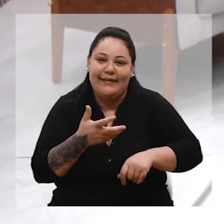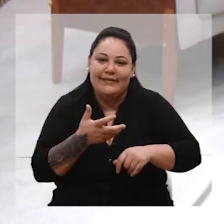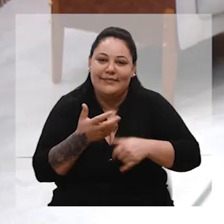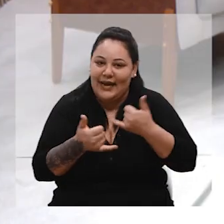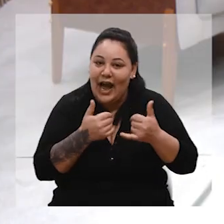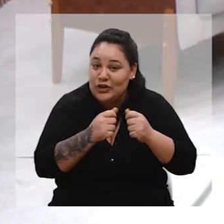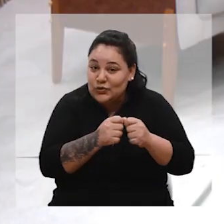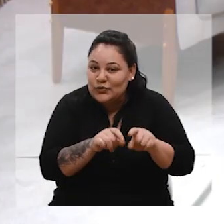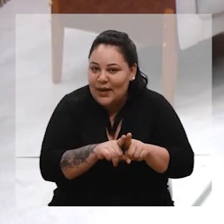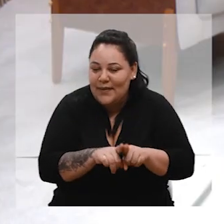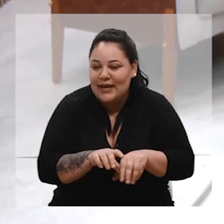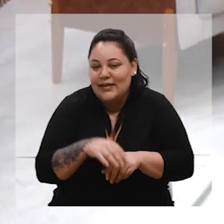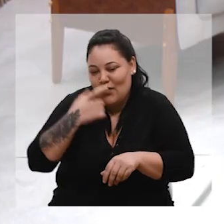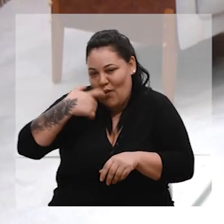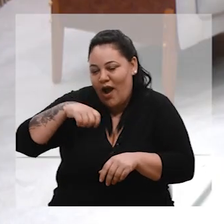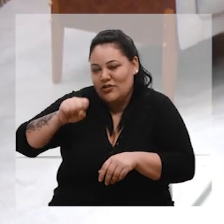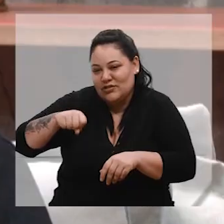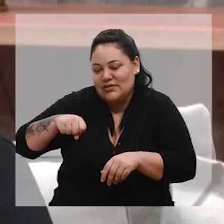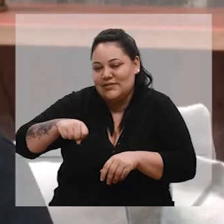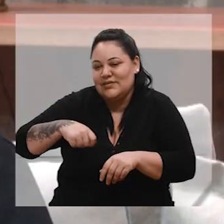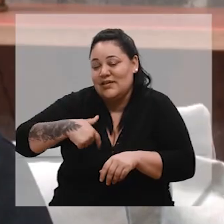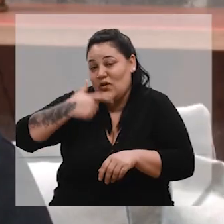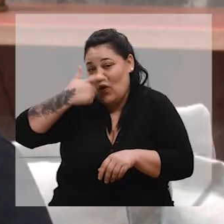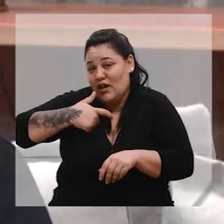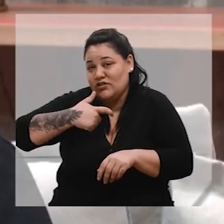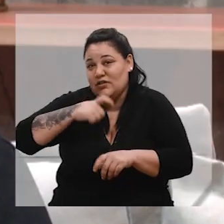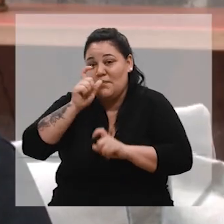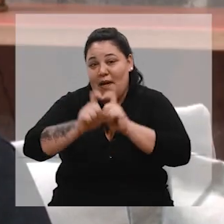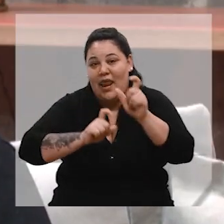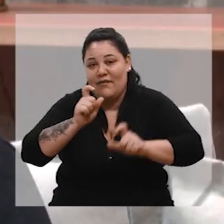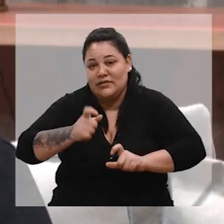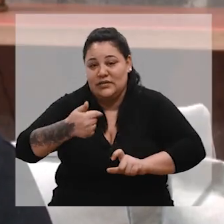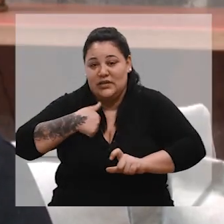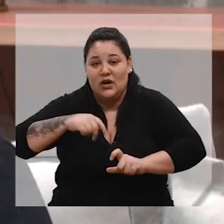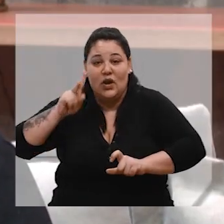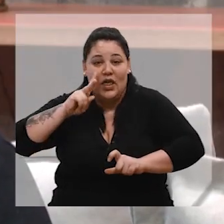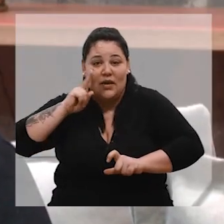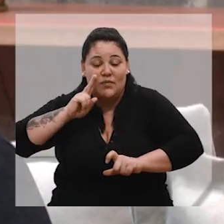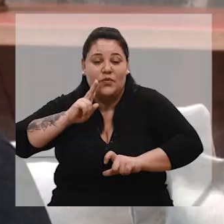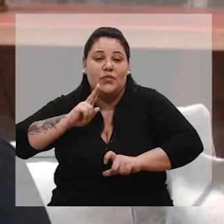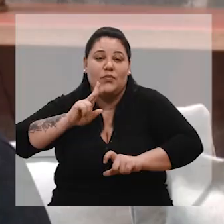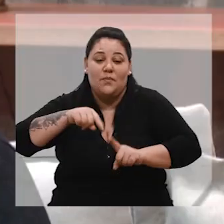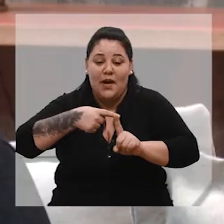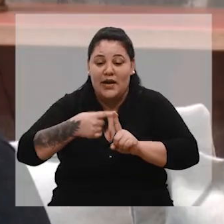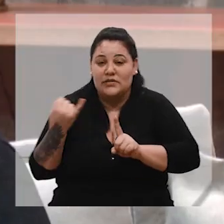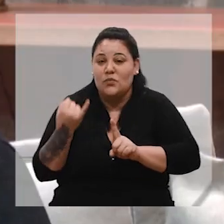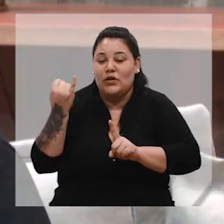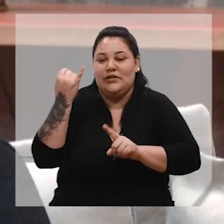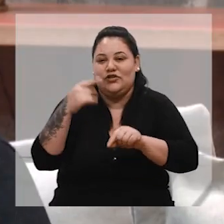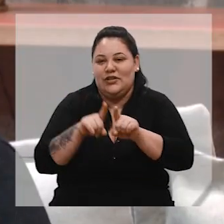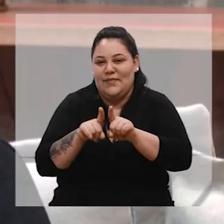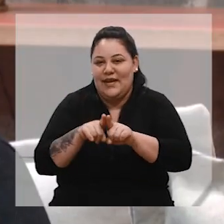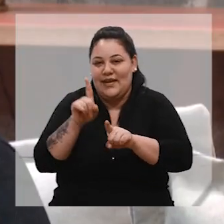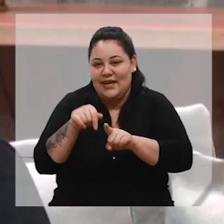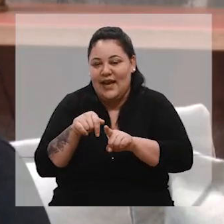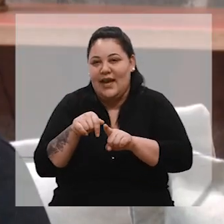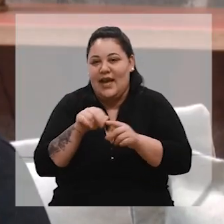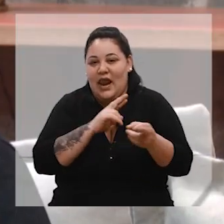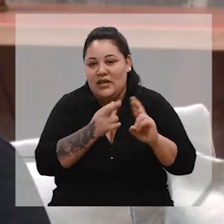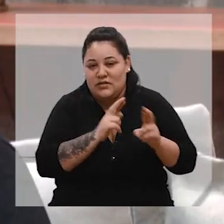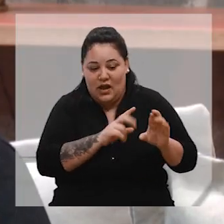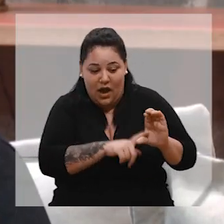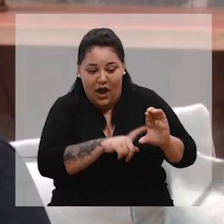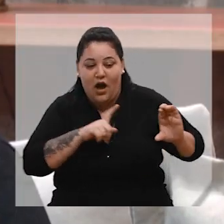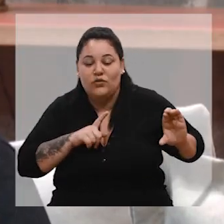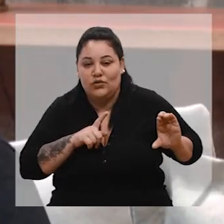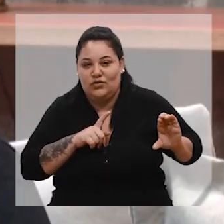brincar junto. Então eu acho que é isso, né? E eu acho que palavras que me vêm à mente do mais importante, né? Que é essa